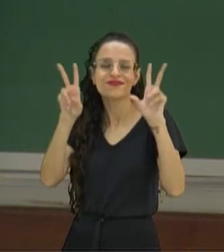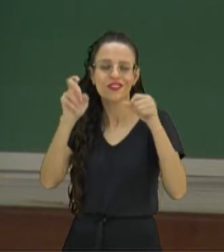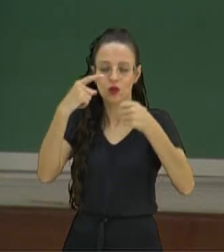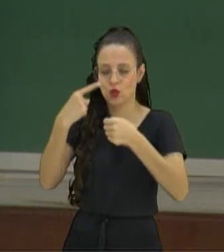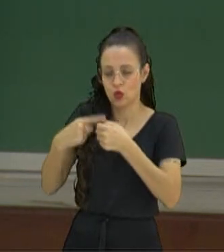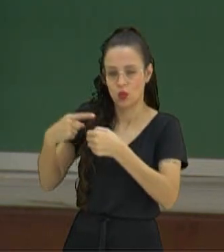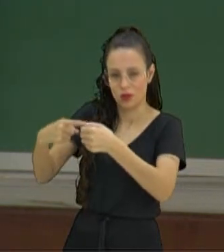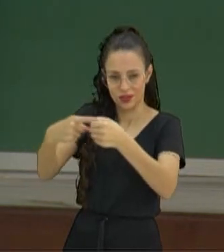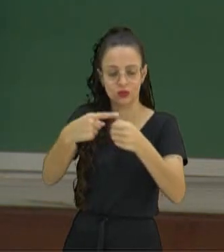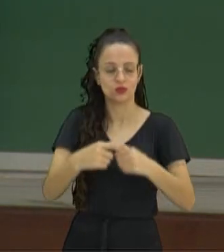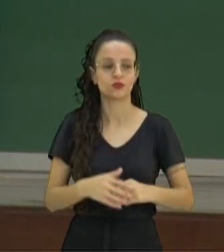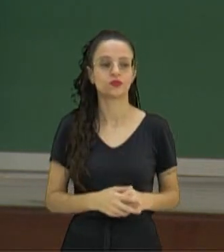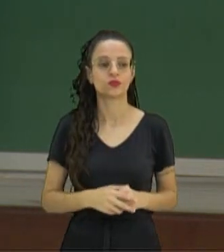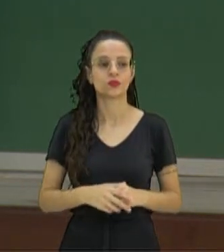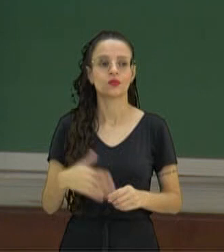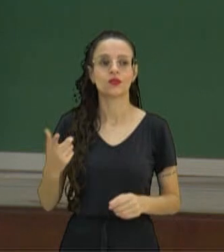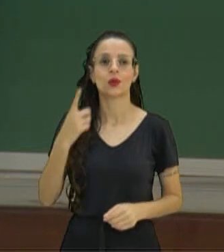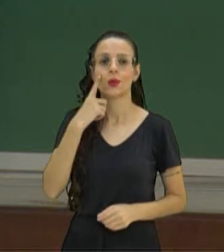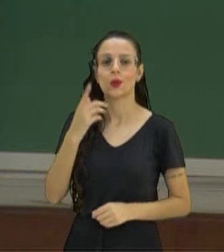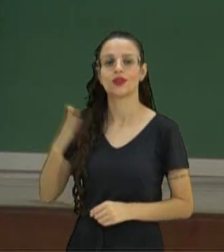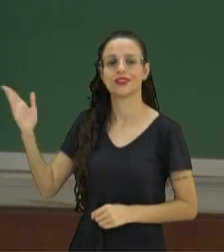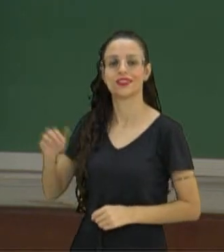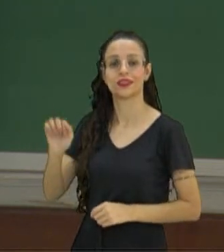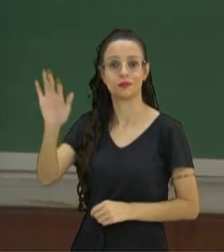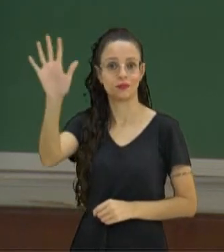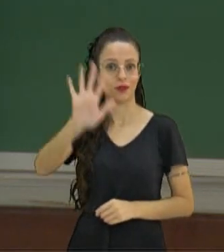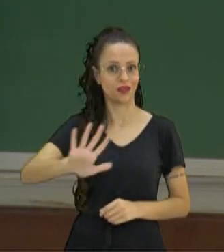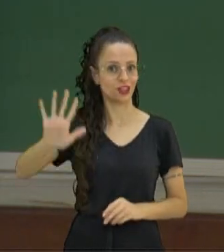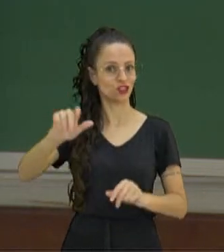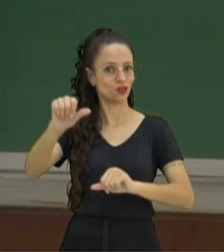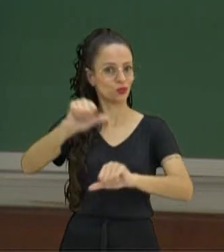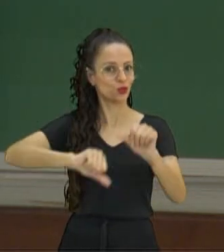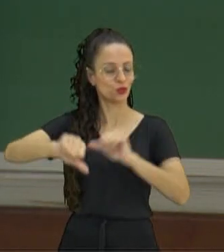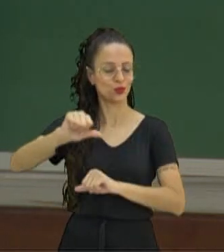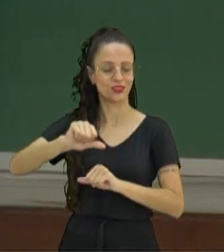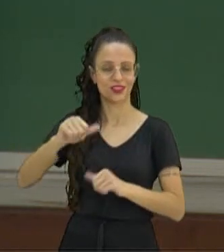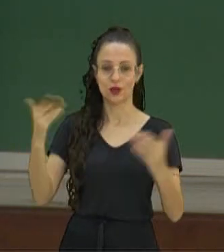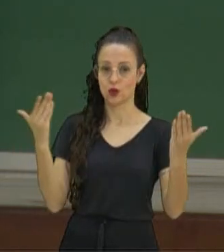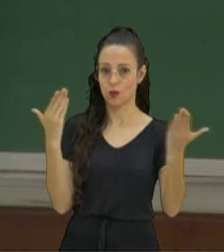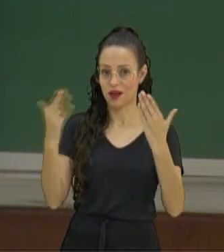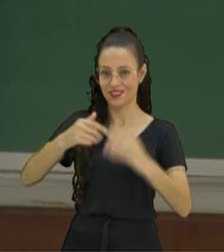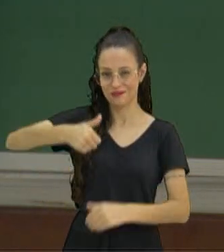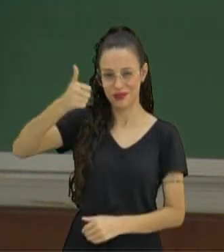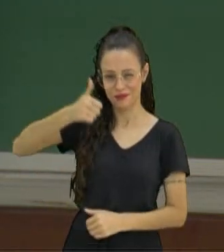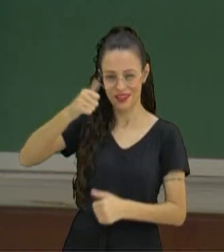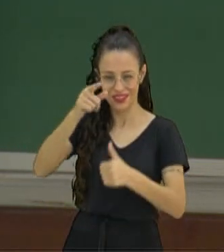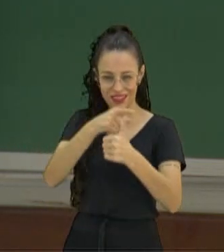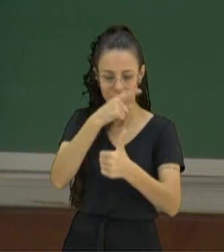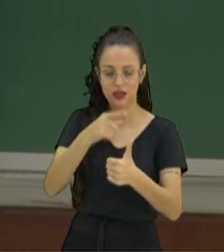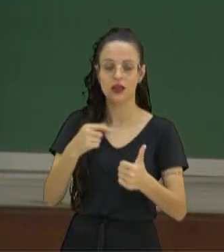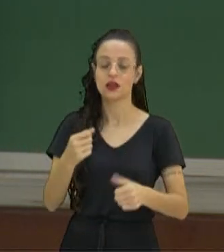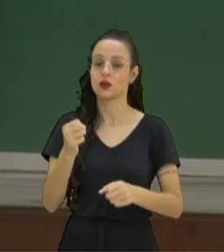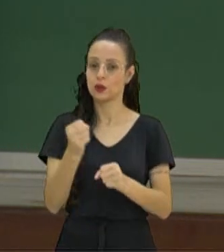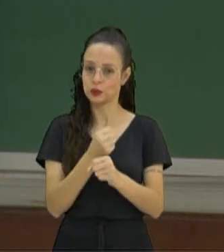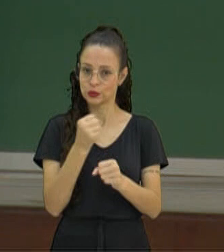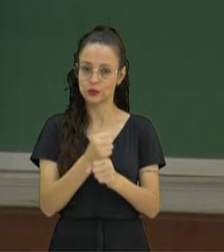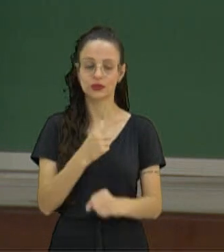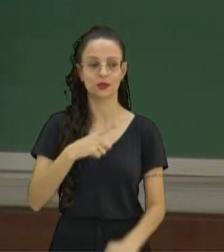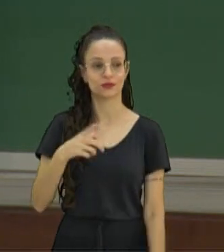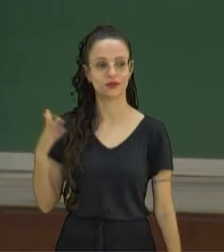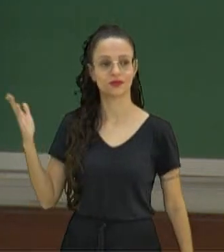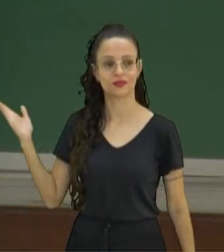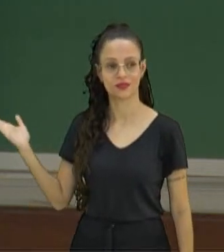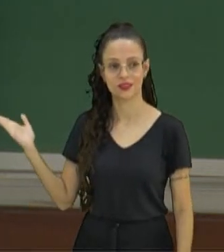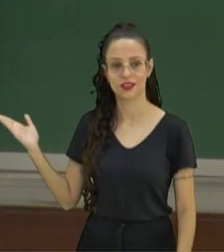pensando geograficamente. E olha como as paisagens mudam em relação àquela primeira lá. Eu já vou ter construções, eu vou ter